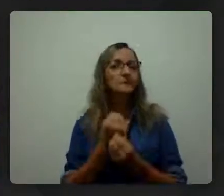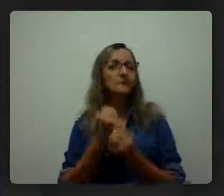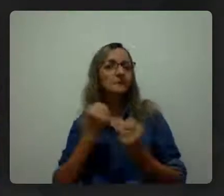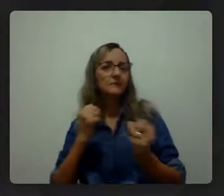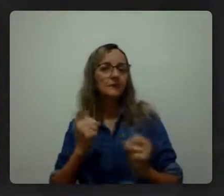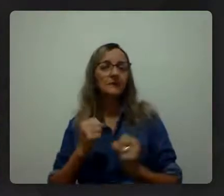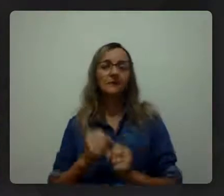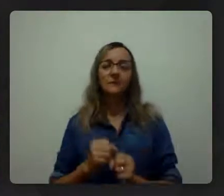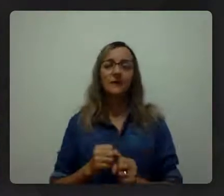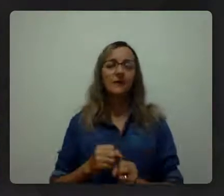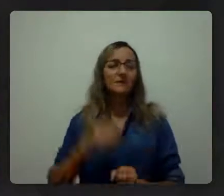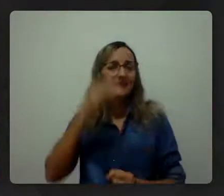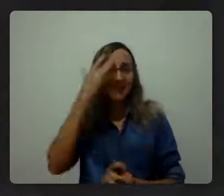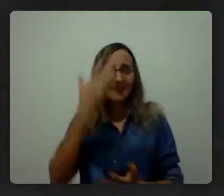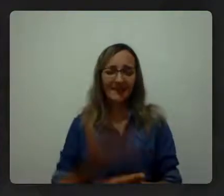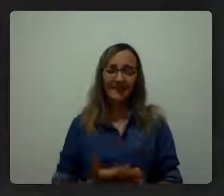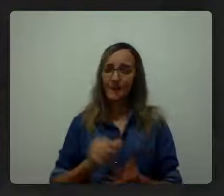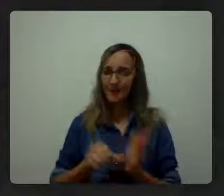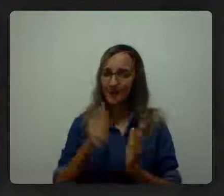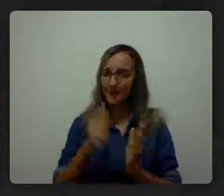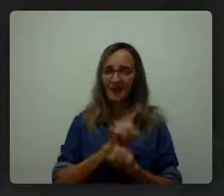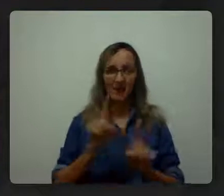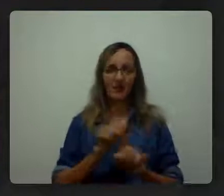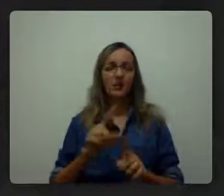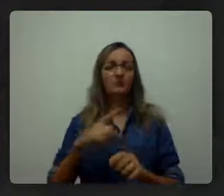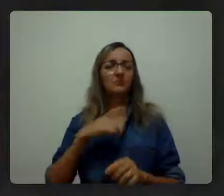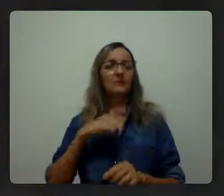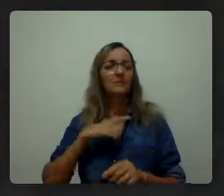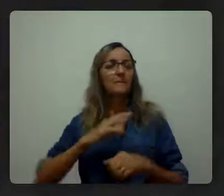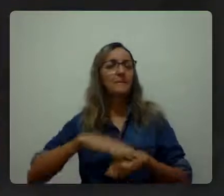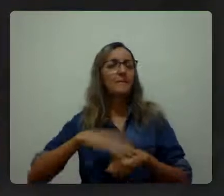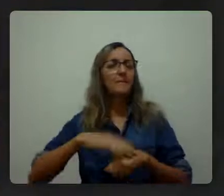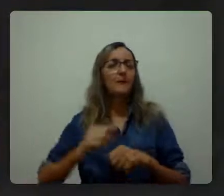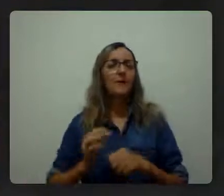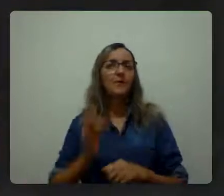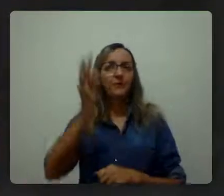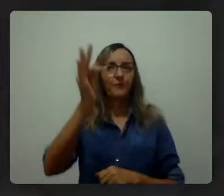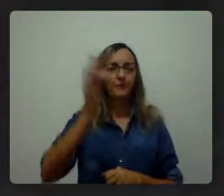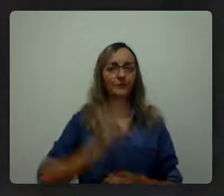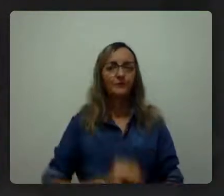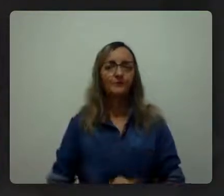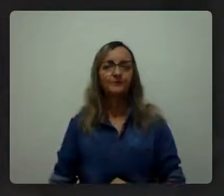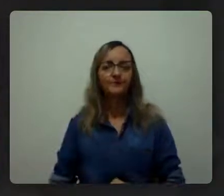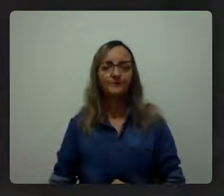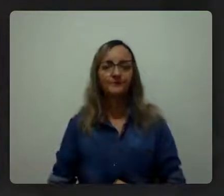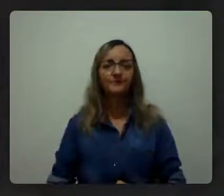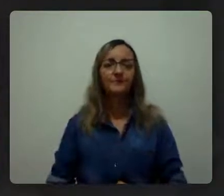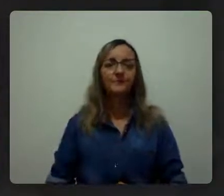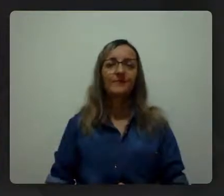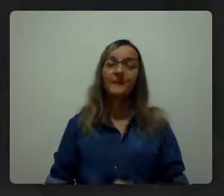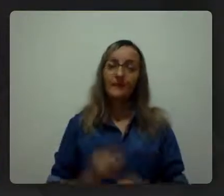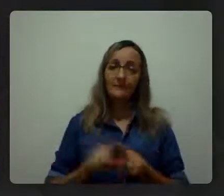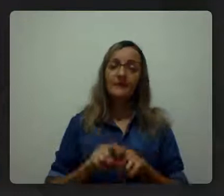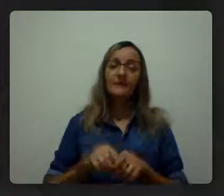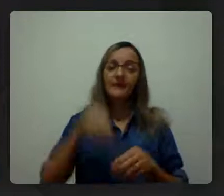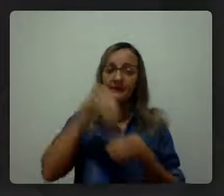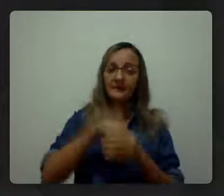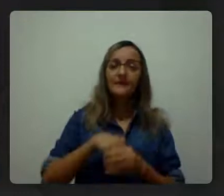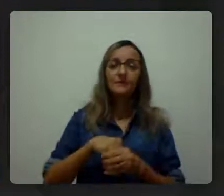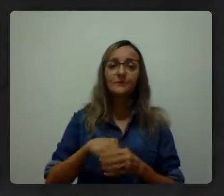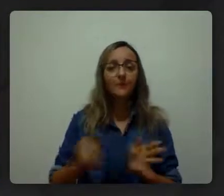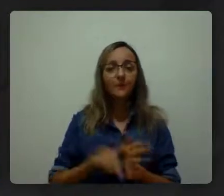Professores, é isso. Pessoal, dúvidas esclarecidas? Tem alguém com alguma dúvida? O momento é este de vocês perguntarem. Fiquem tranquilos também, que tem um e-mail,